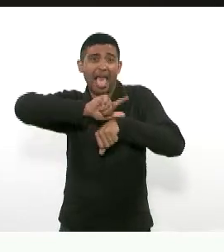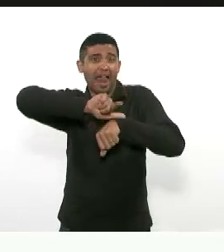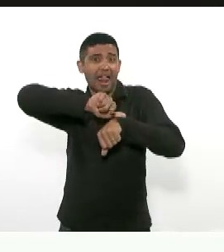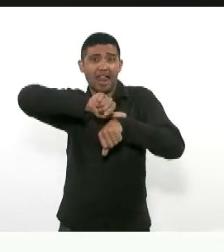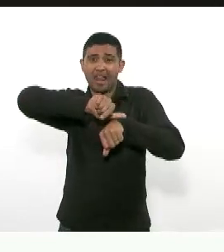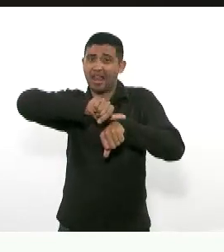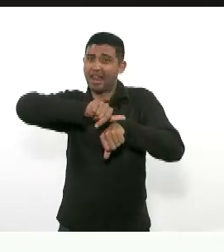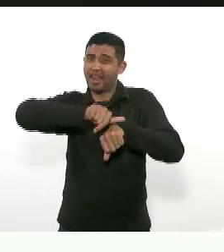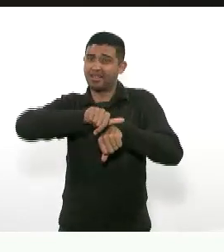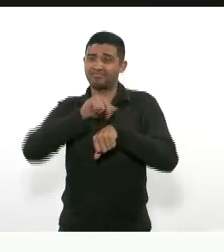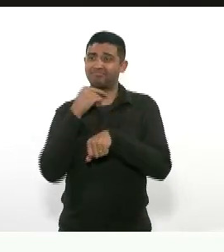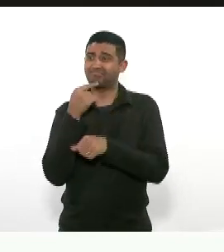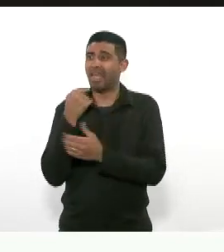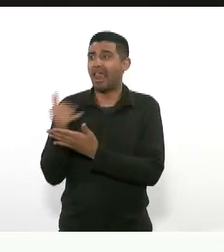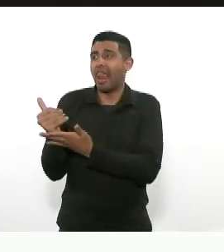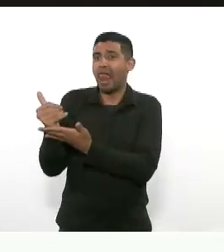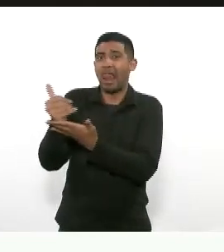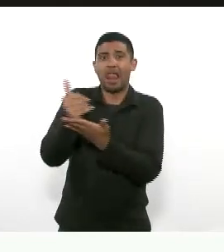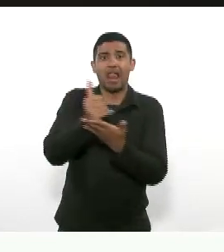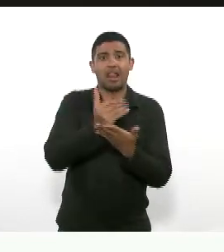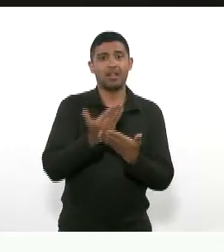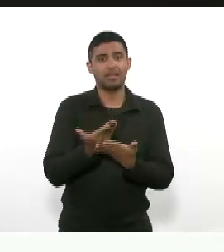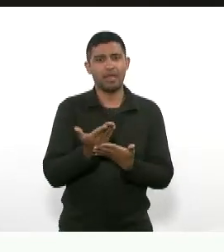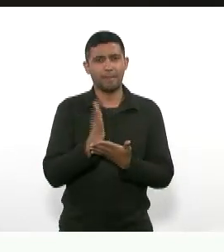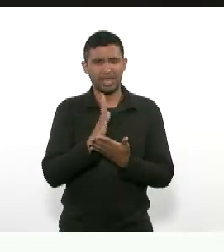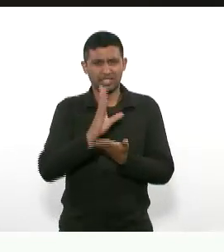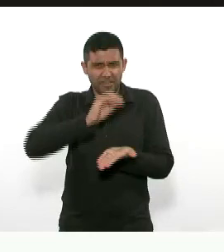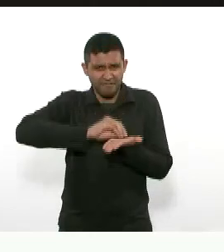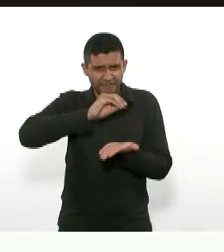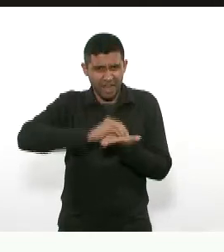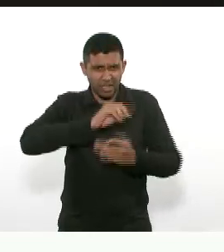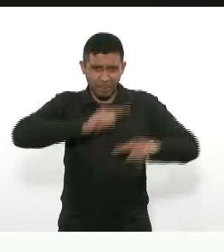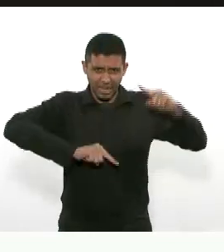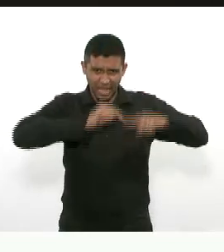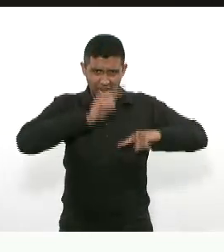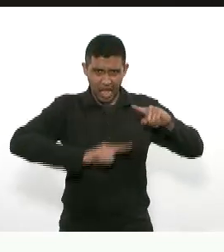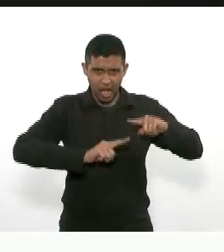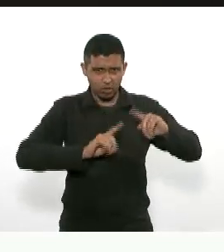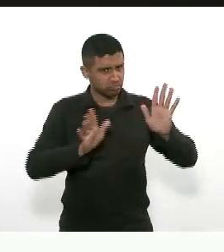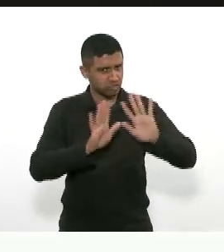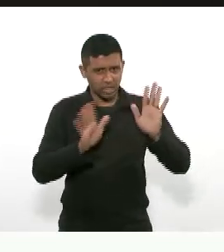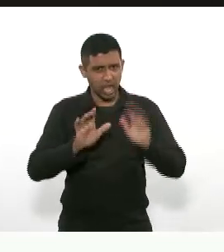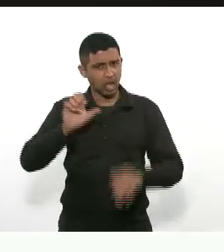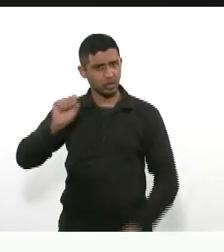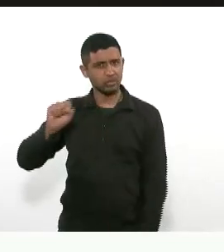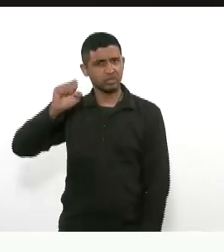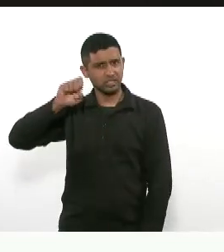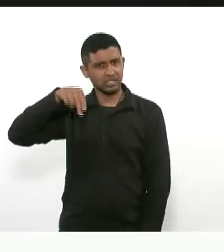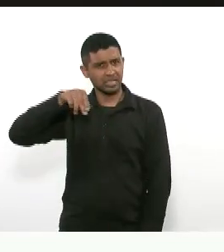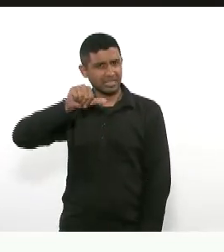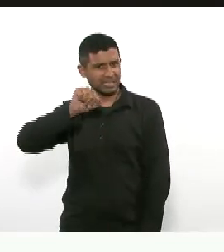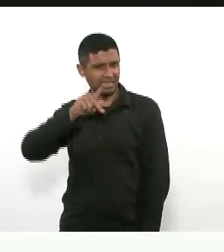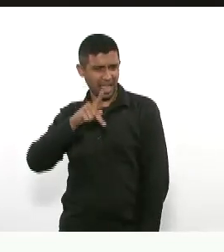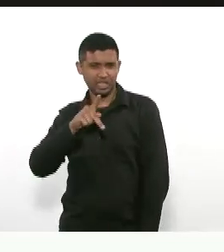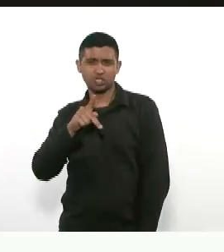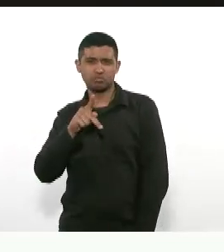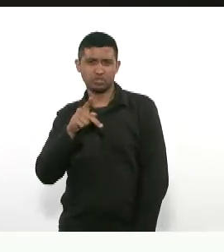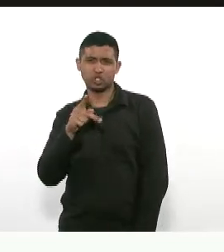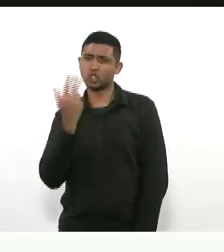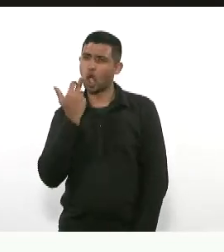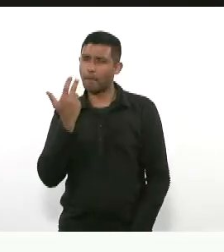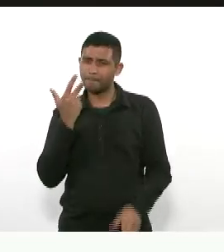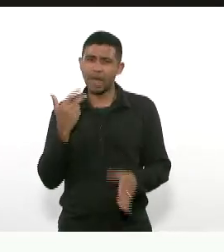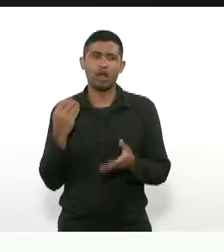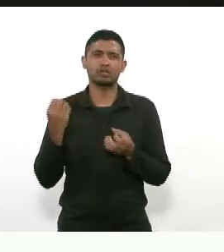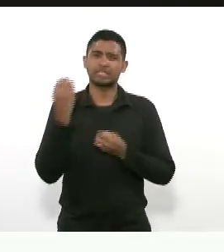coleta. Mas por quê? Não é por falta de material, porque a Senasp está fornecendo material. É por falta